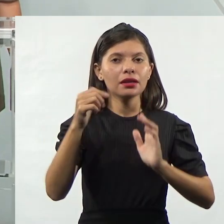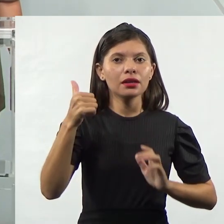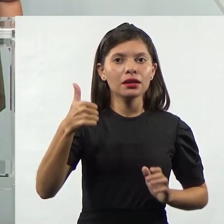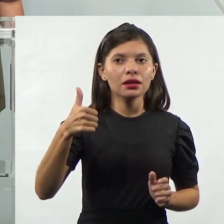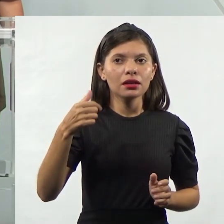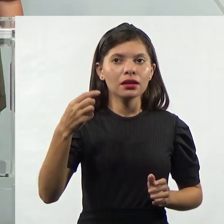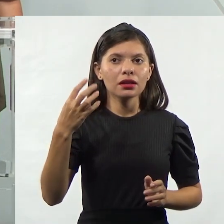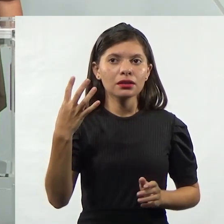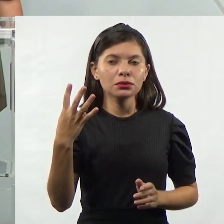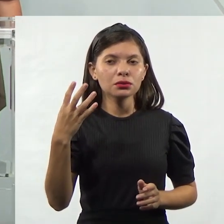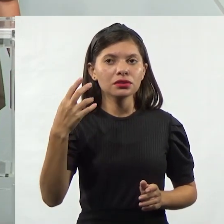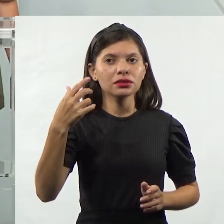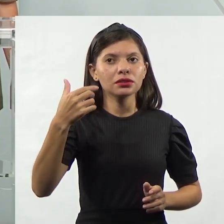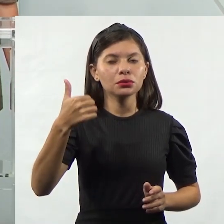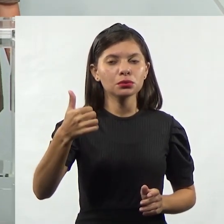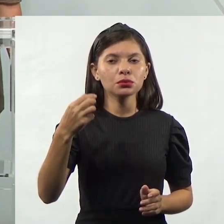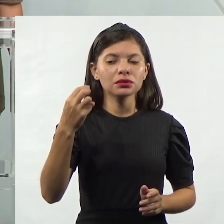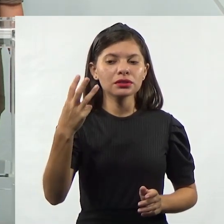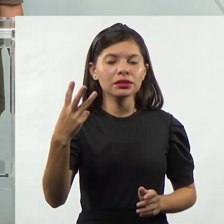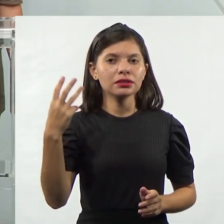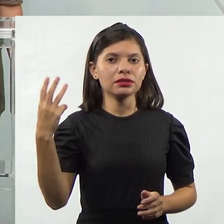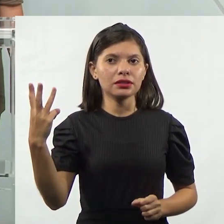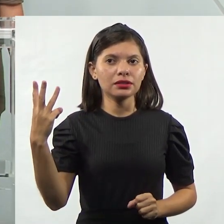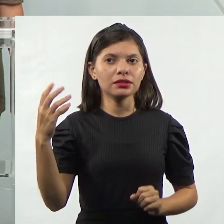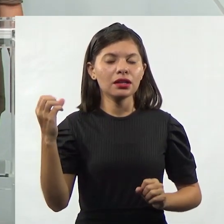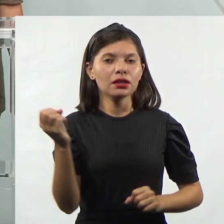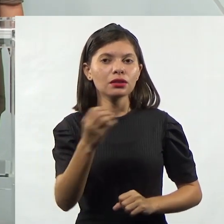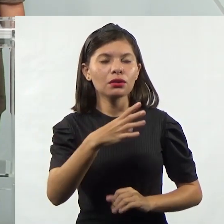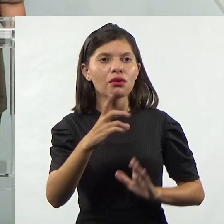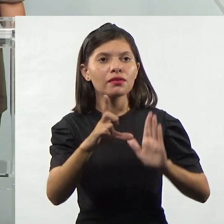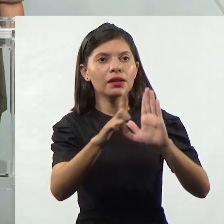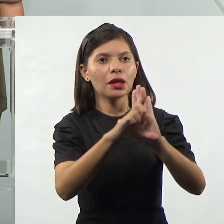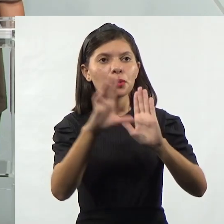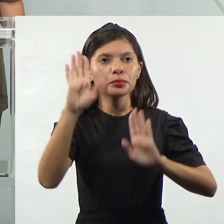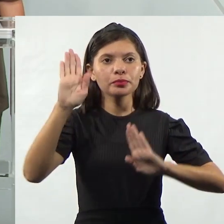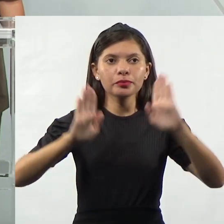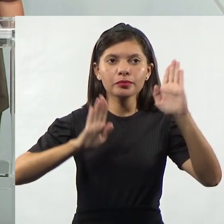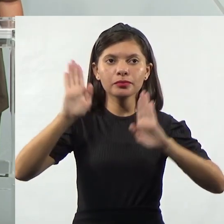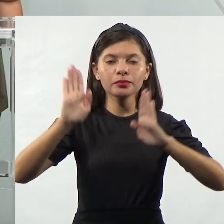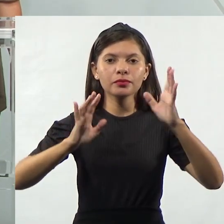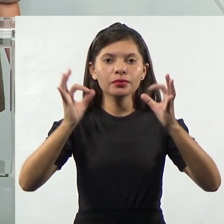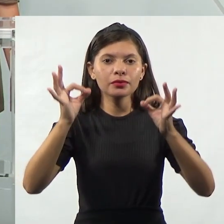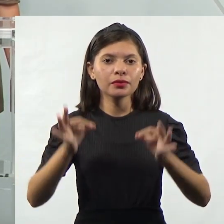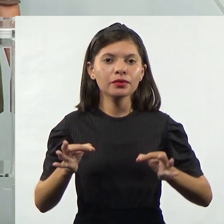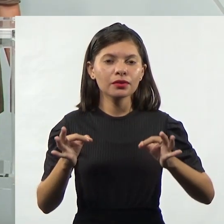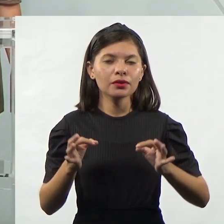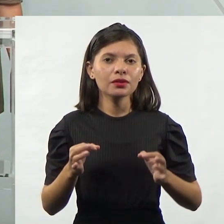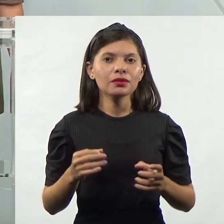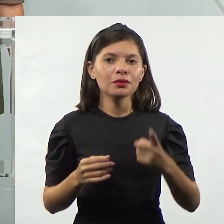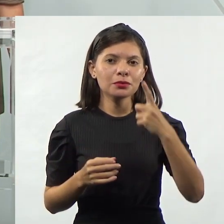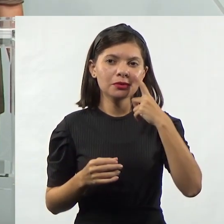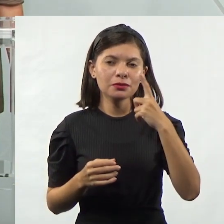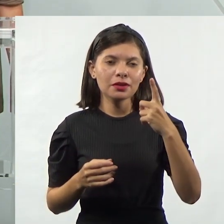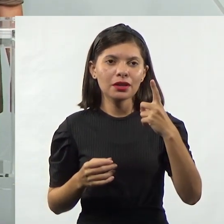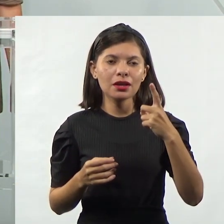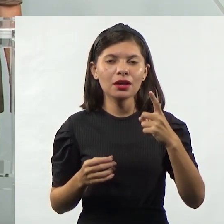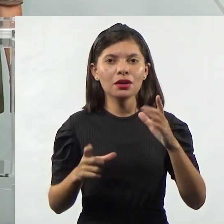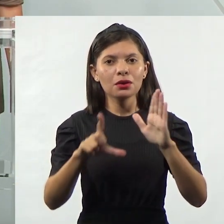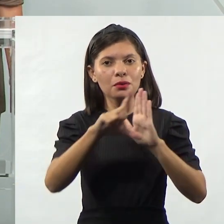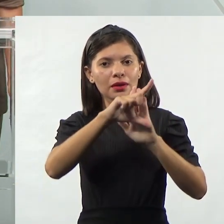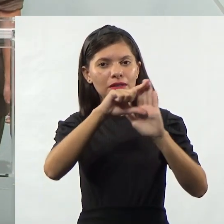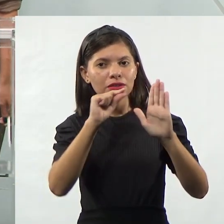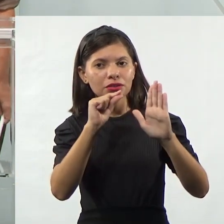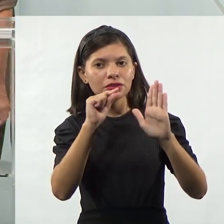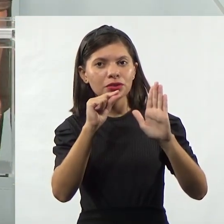Lei 14.133, também conhecida como Nova Lei de Licitações. Beleza? Então vamos ver o artigo